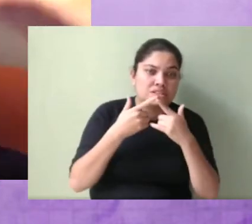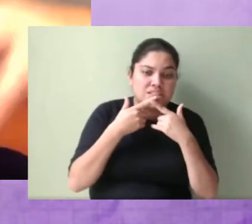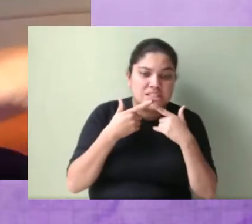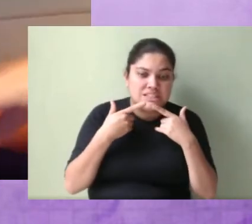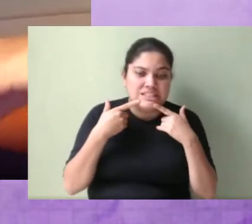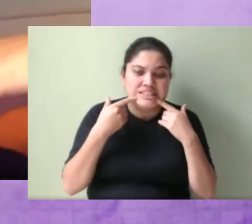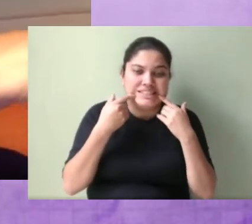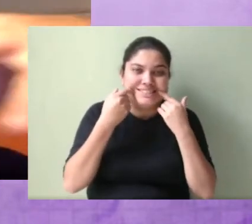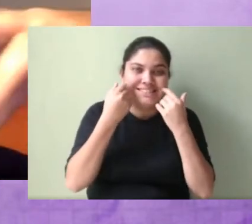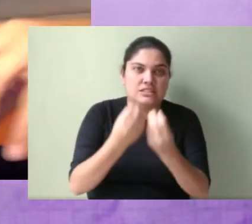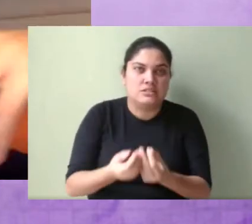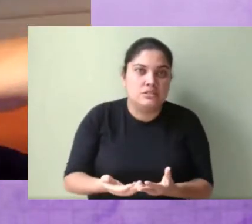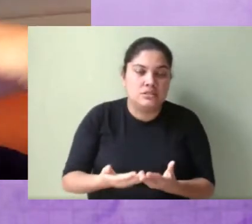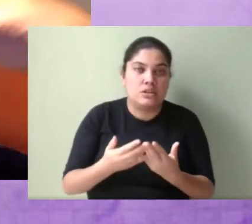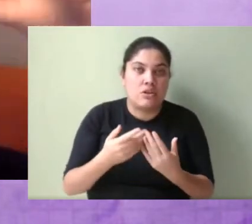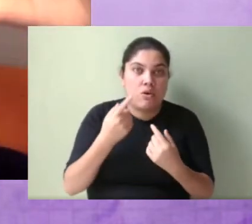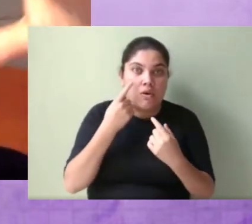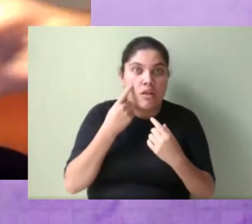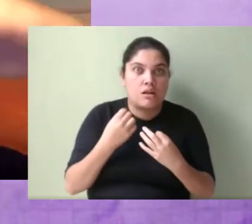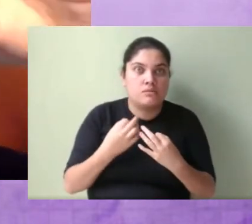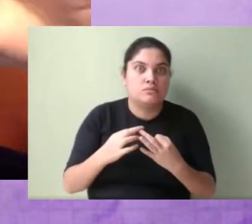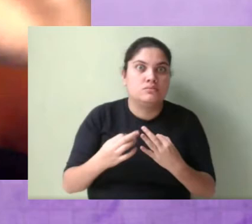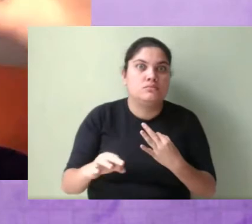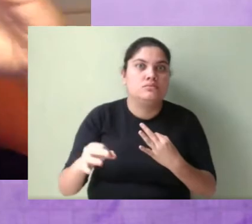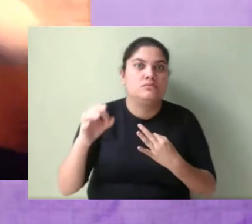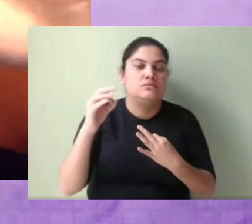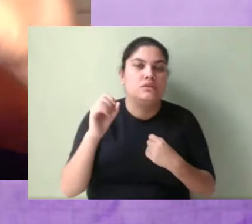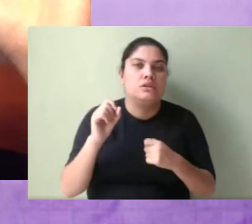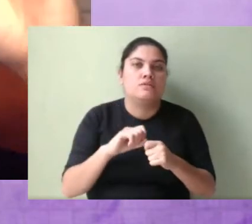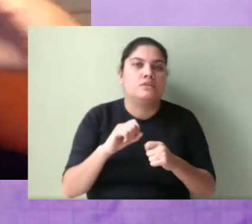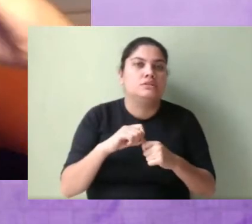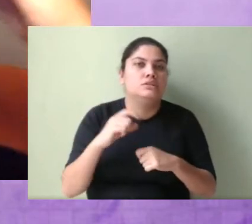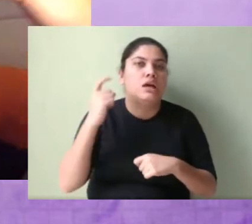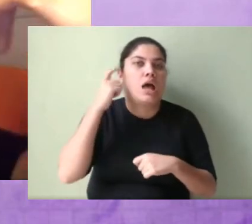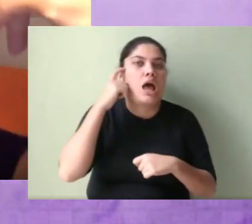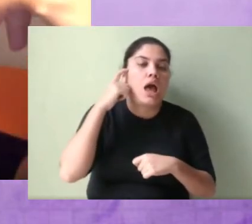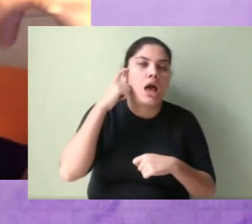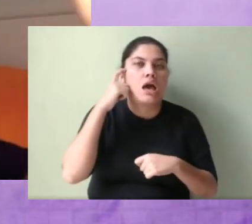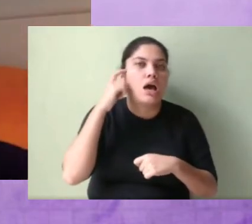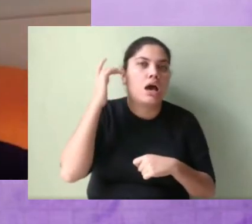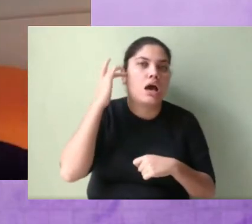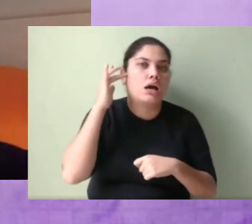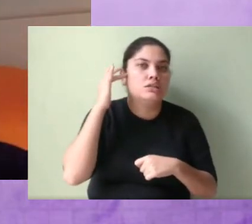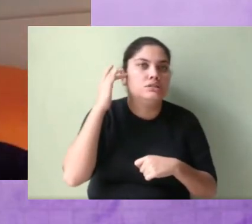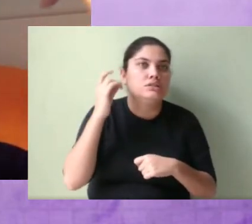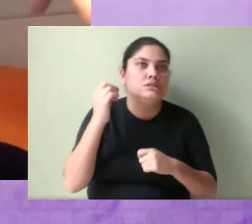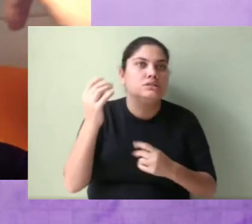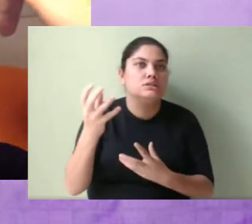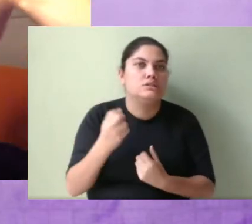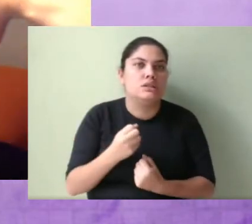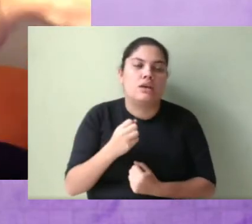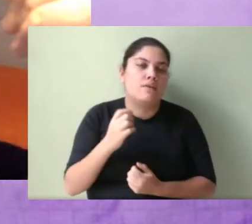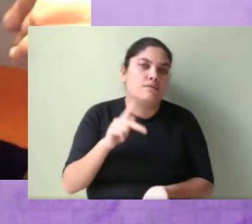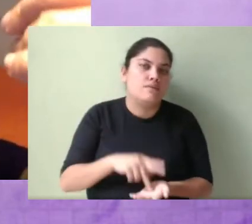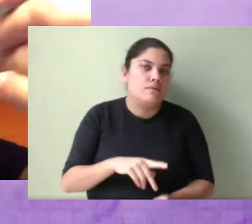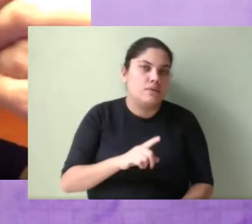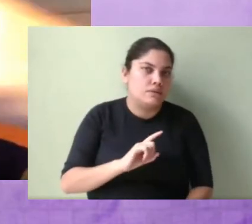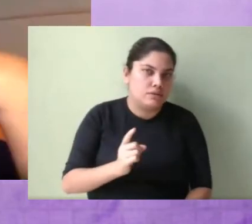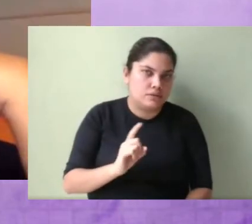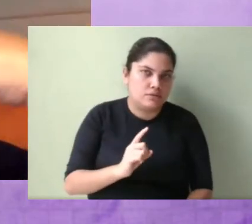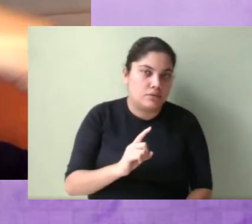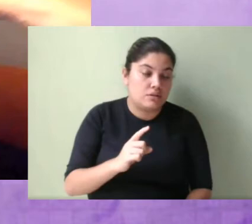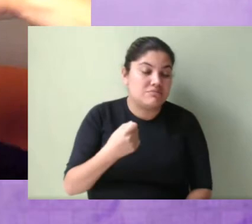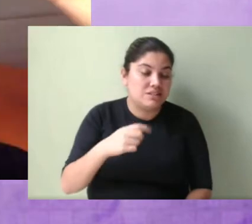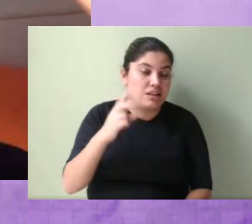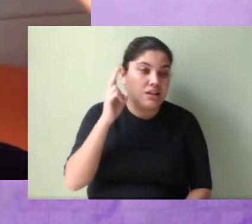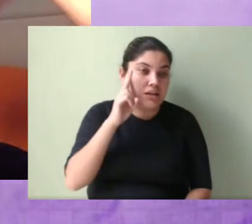não vai entrar na discussão da politização, né, do Estado, aquela coisa, mas nosso corpo é o nosso espaço. As pessoas não têm o direito